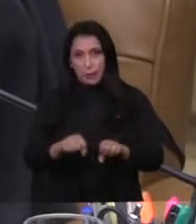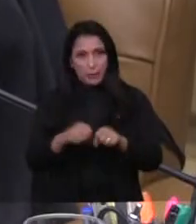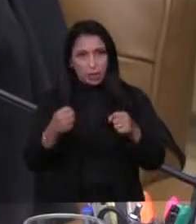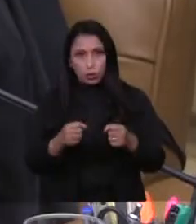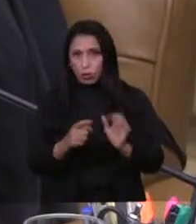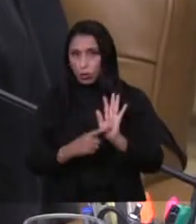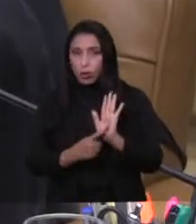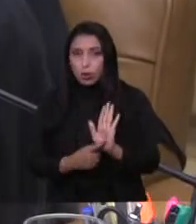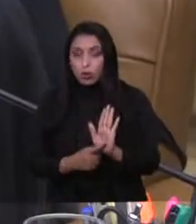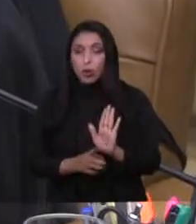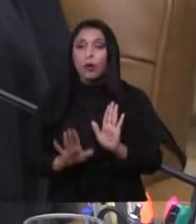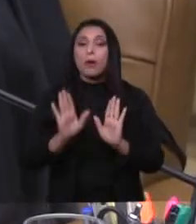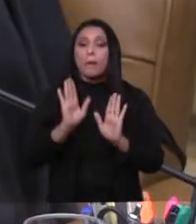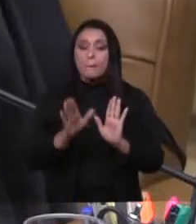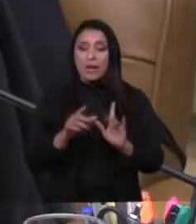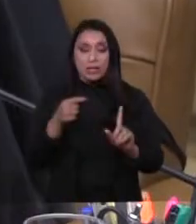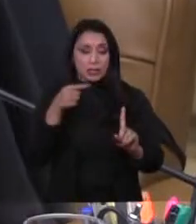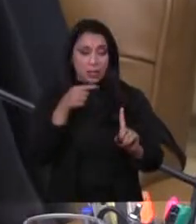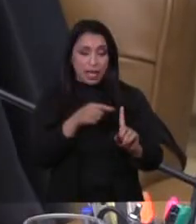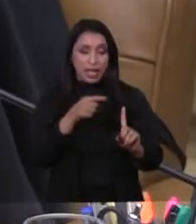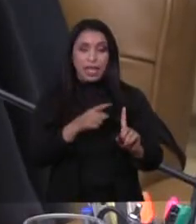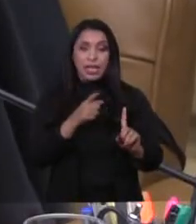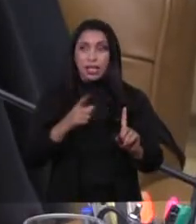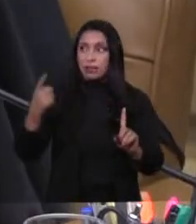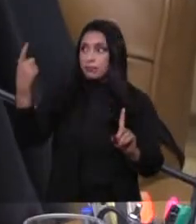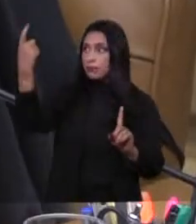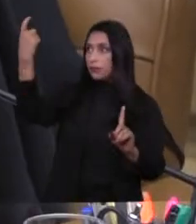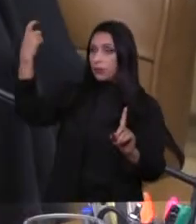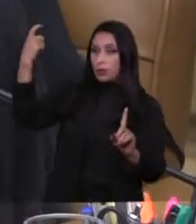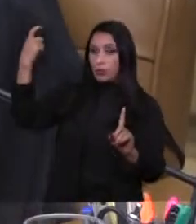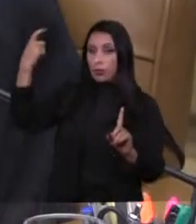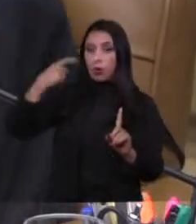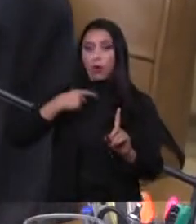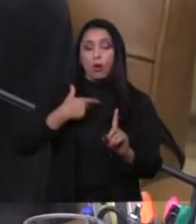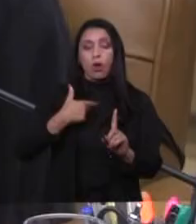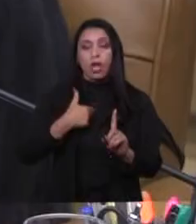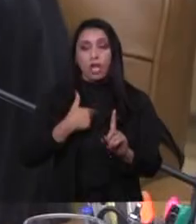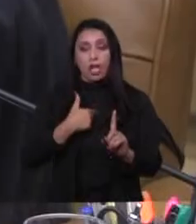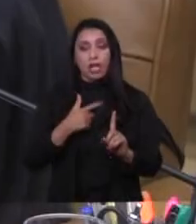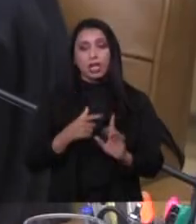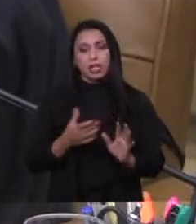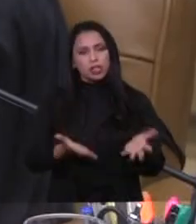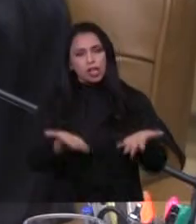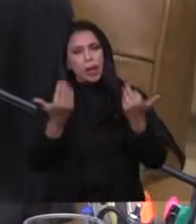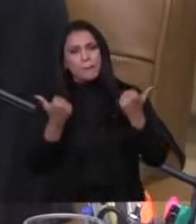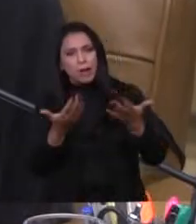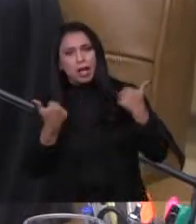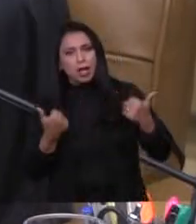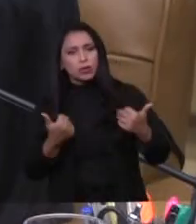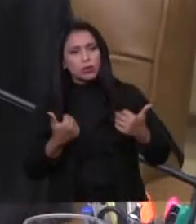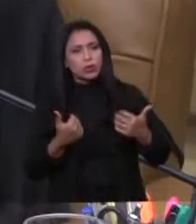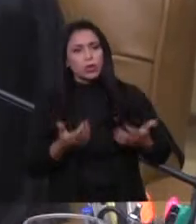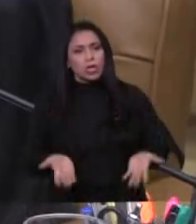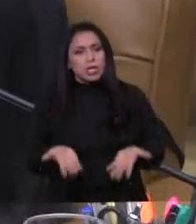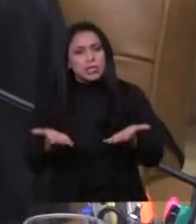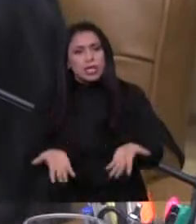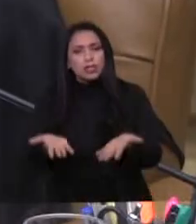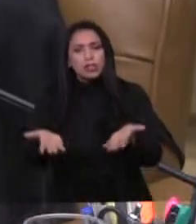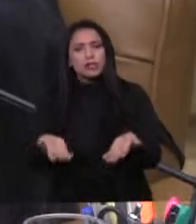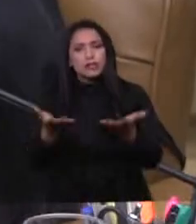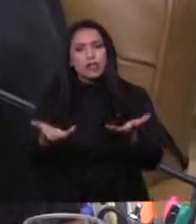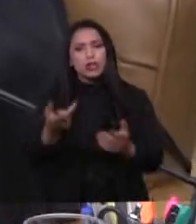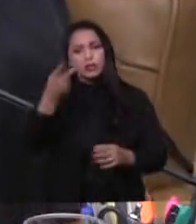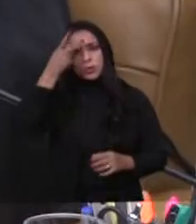mas houve sim, e ele mesmo registra isso, atos onde ele incentiva esse tipo